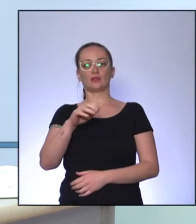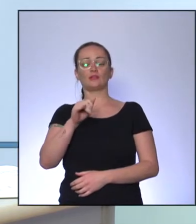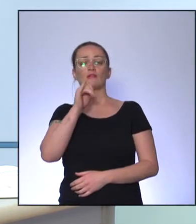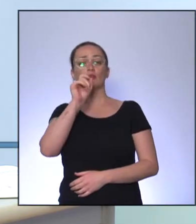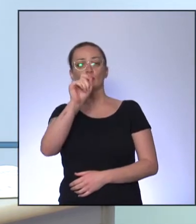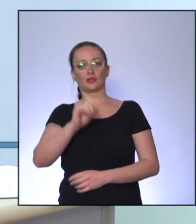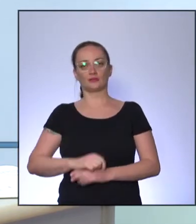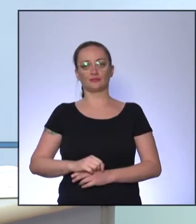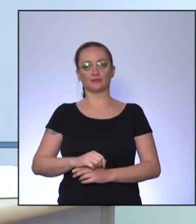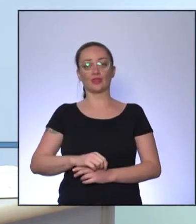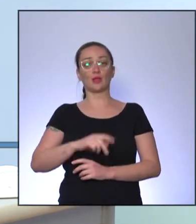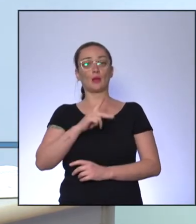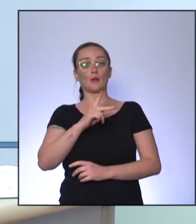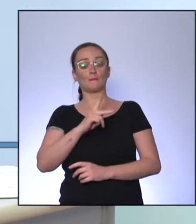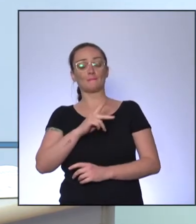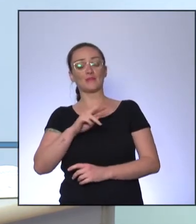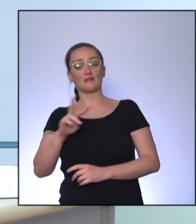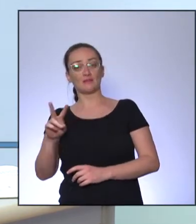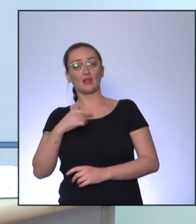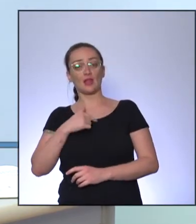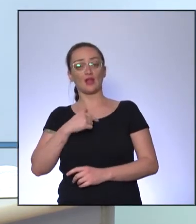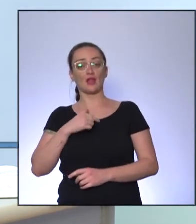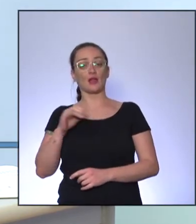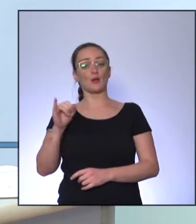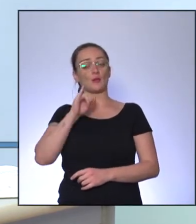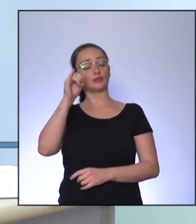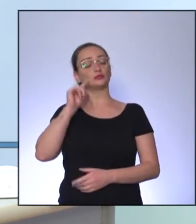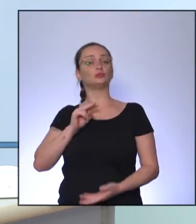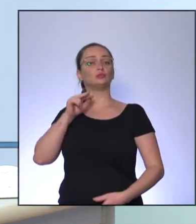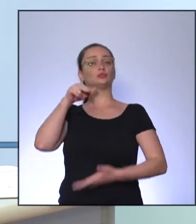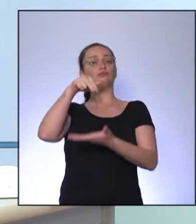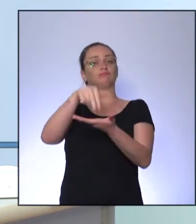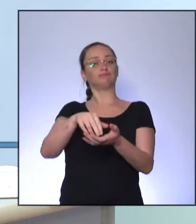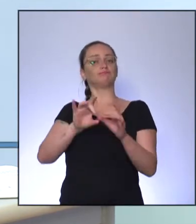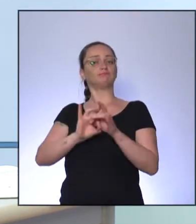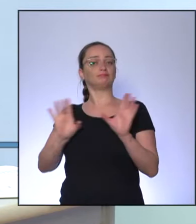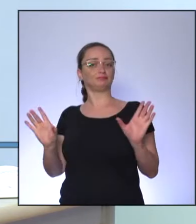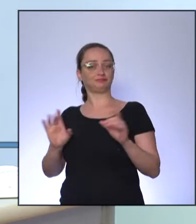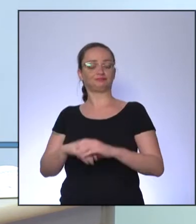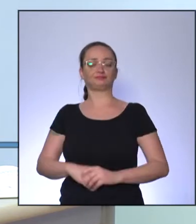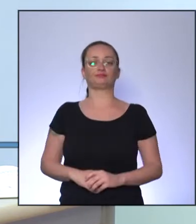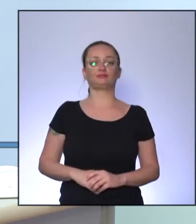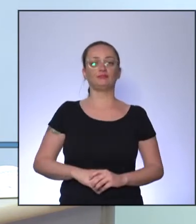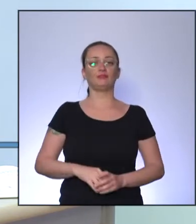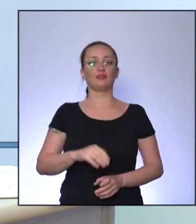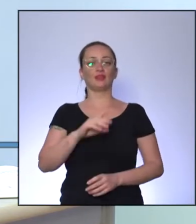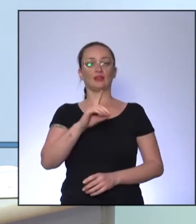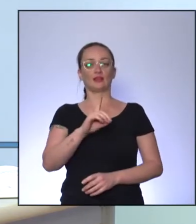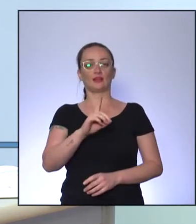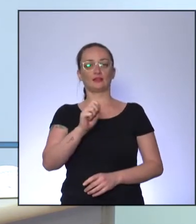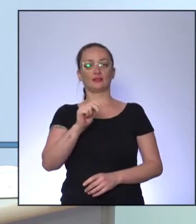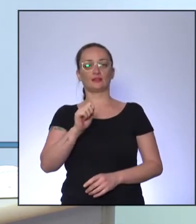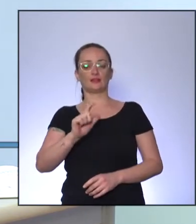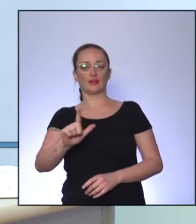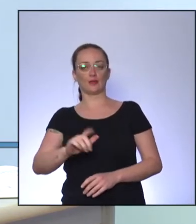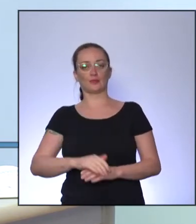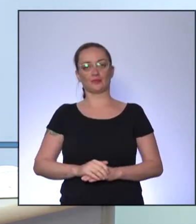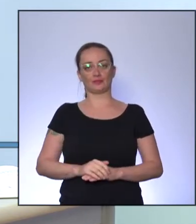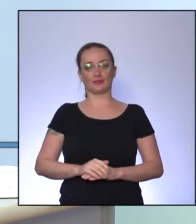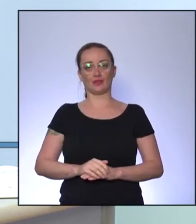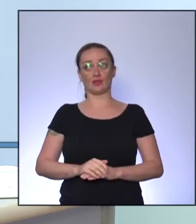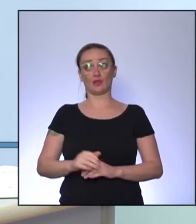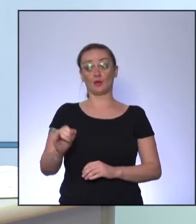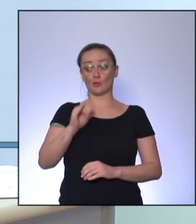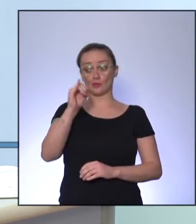do PV é ser protagonista e independente. O Daniel Vitor disse que a importância é projetar o seu